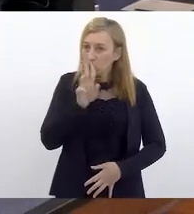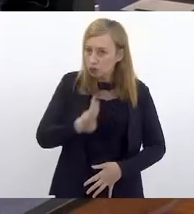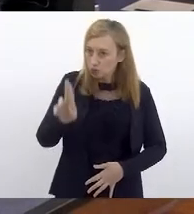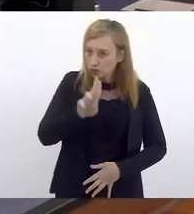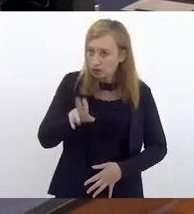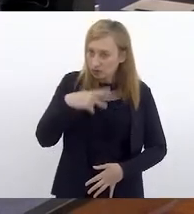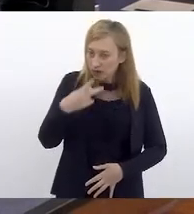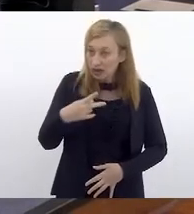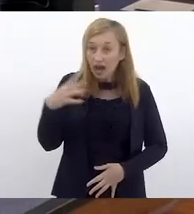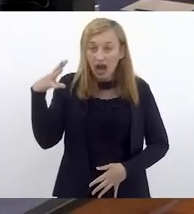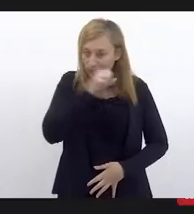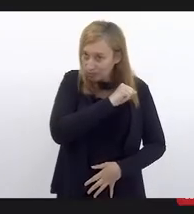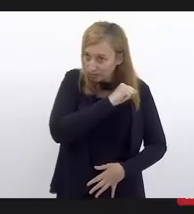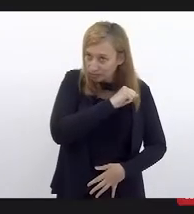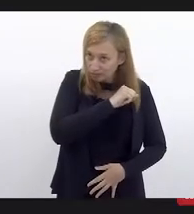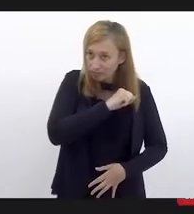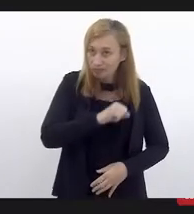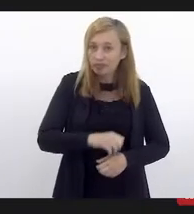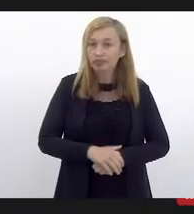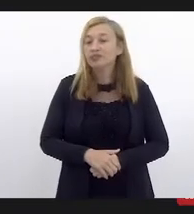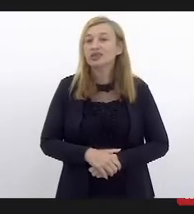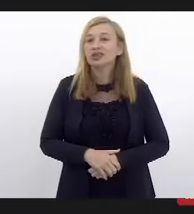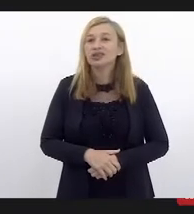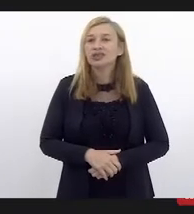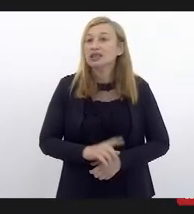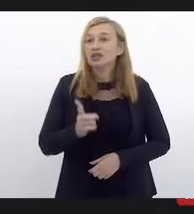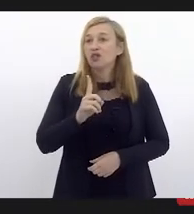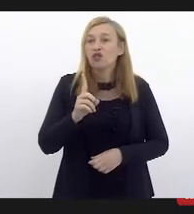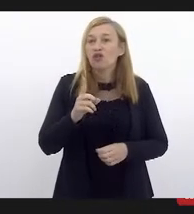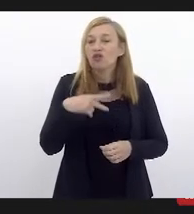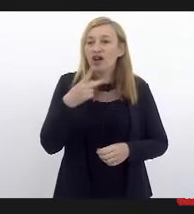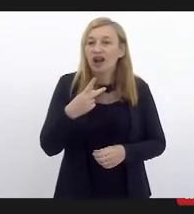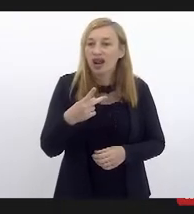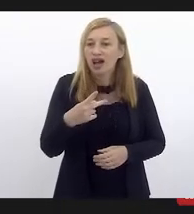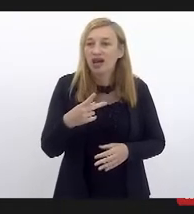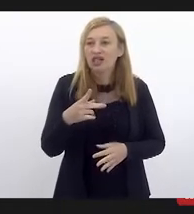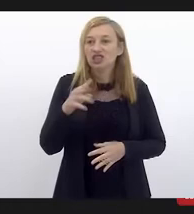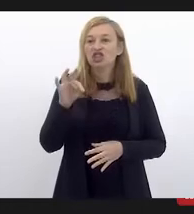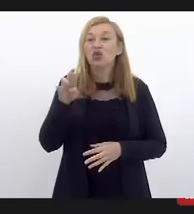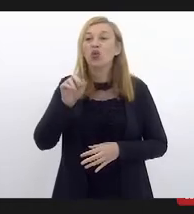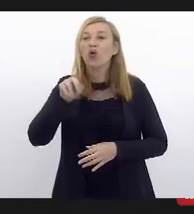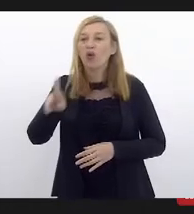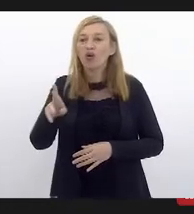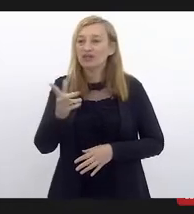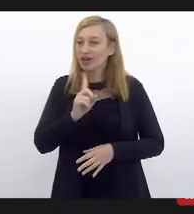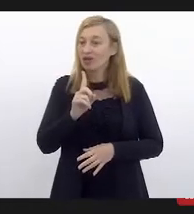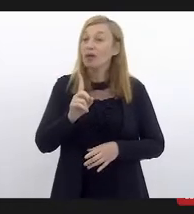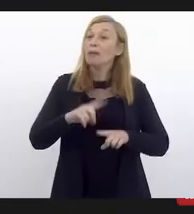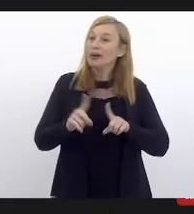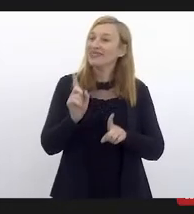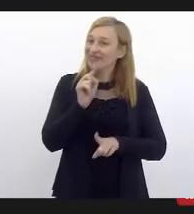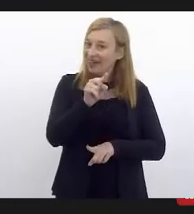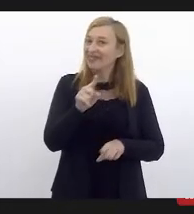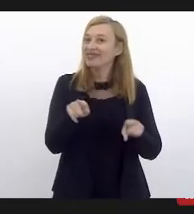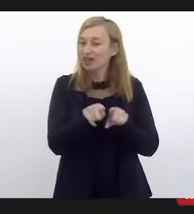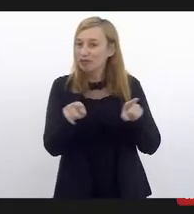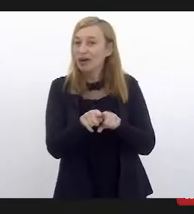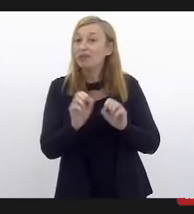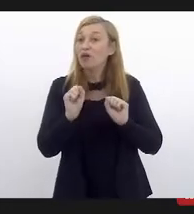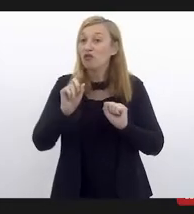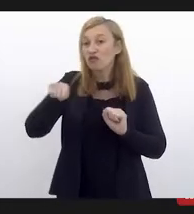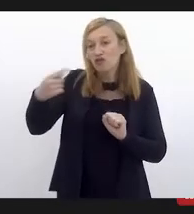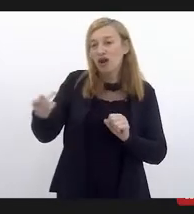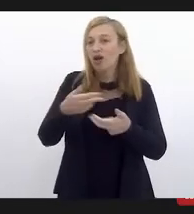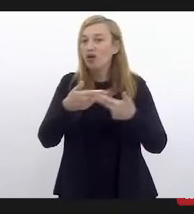favor? Rapidamente. Só, não vou dizer que o Renato Gaúcho é tricolor, não, para você não ficar chateado, mas ele é. Mas posso falar outras